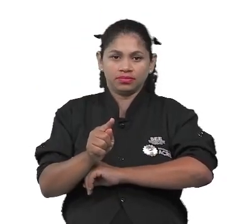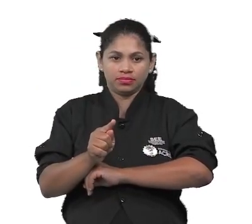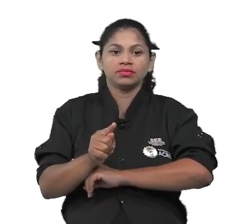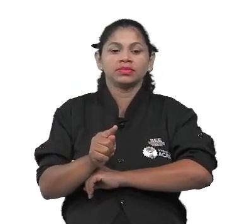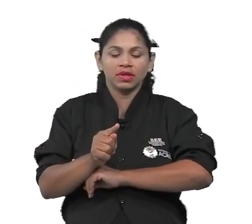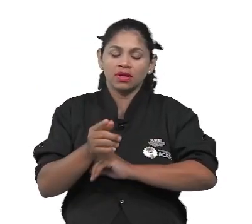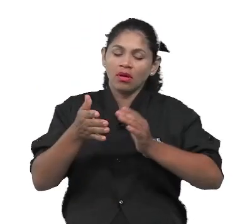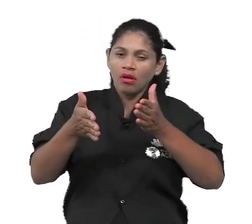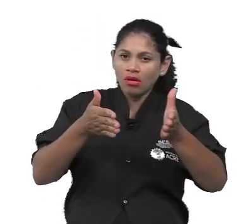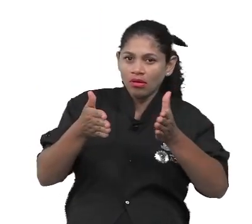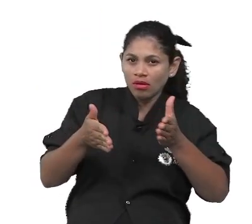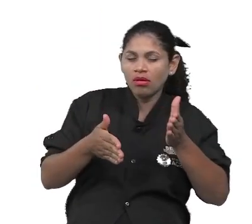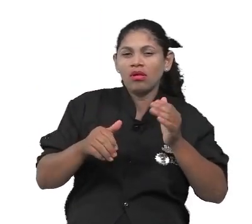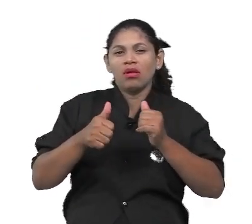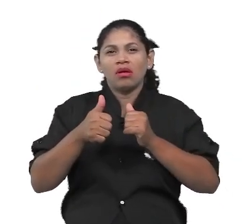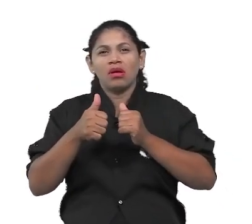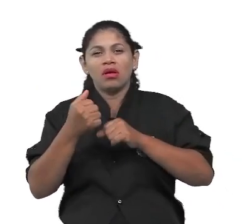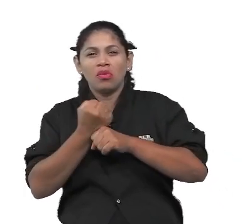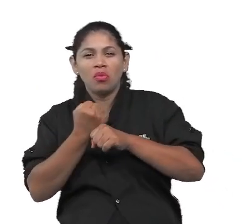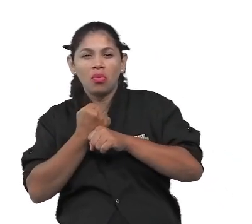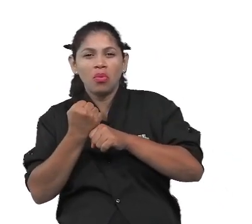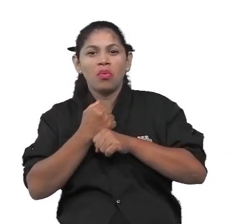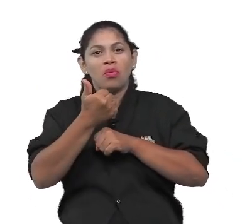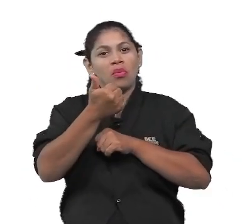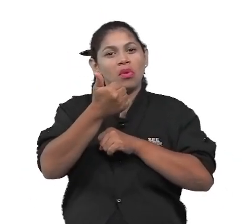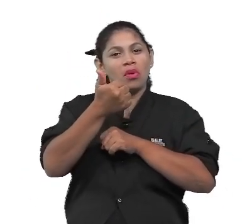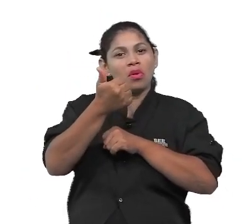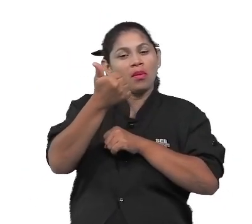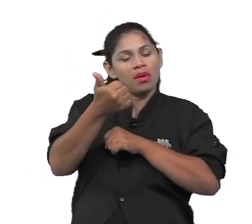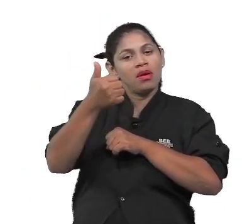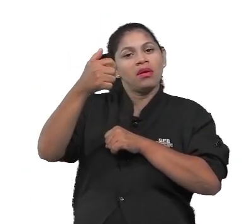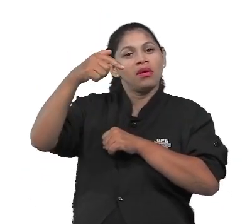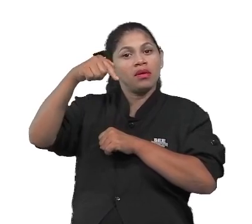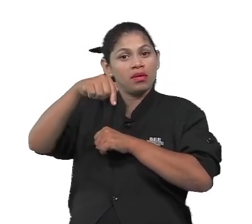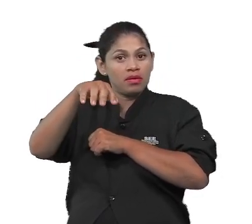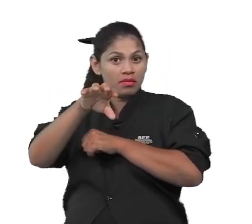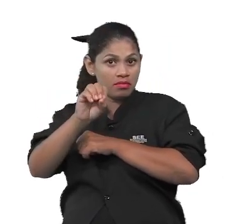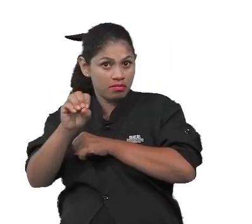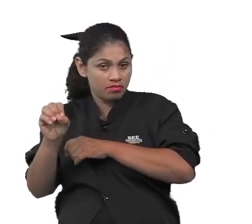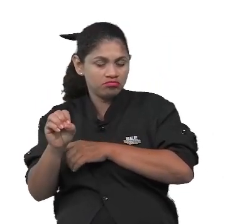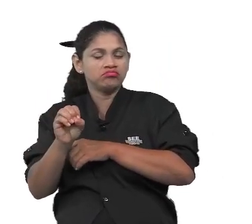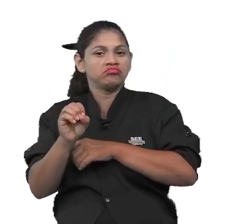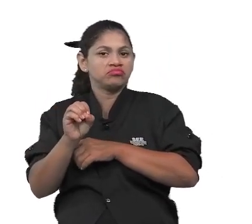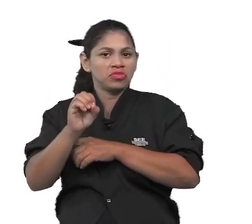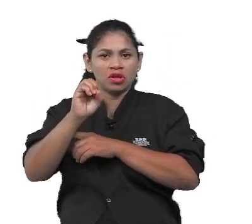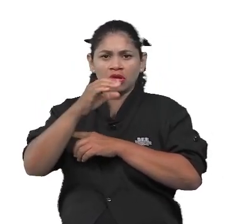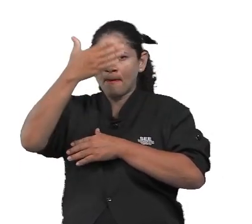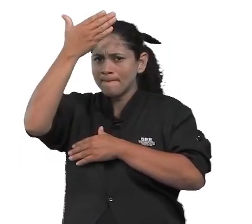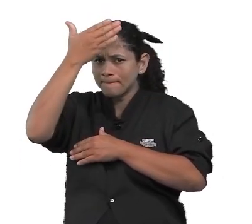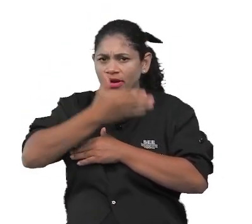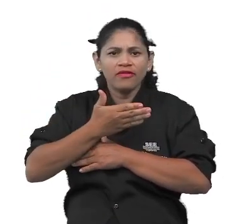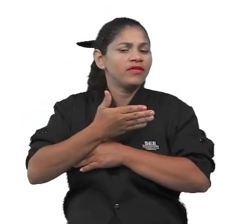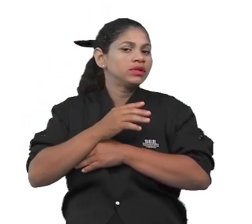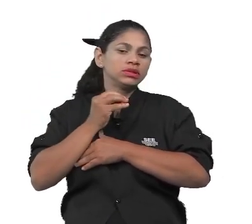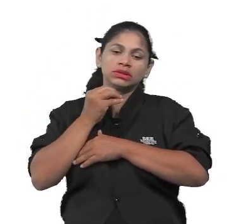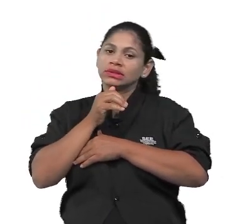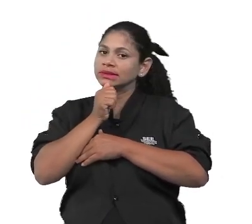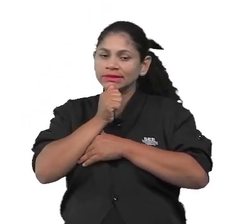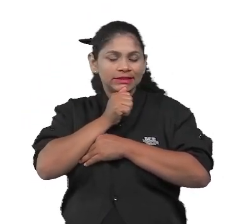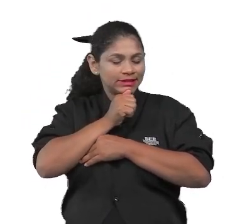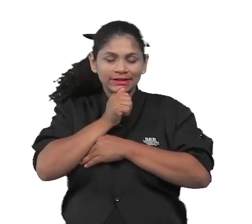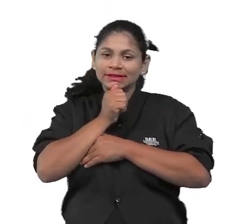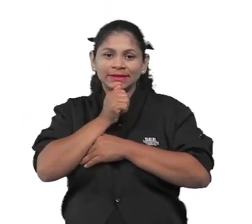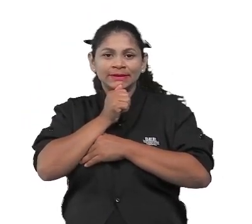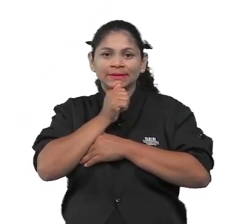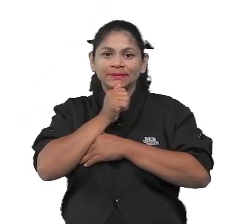de 1700, né, eles ainda não tinham comprovado que o raio era um fenômeno relacionado ali com a